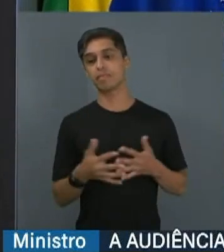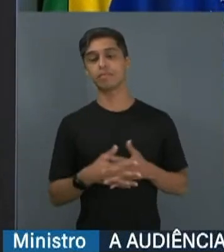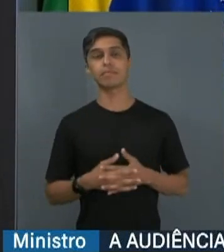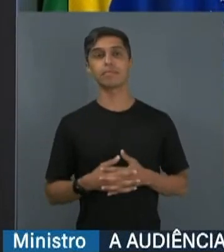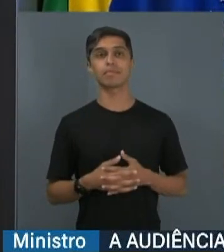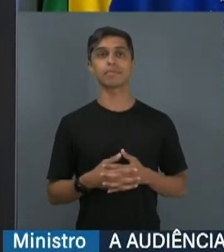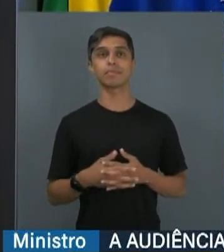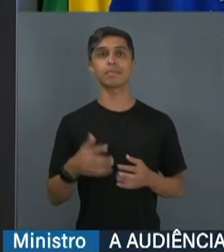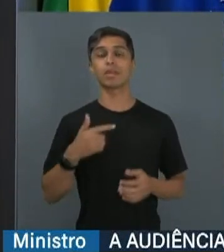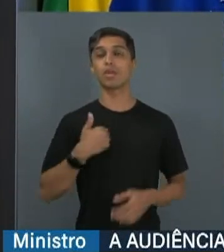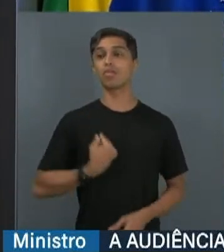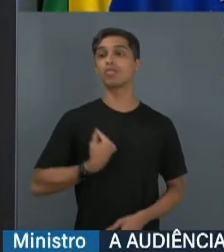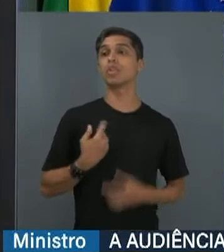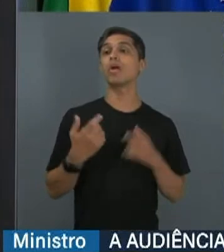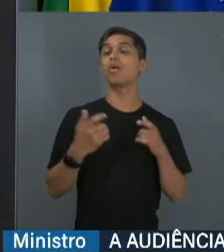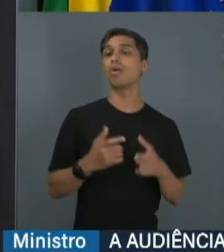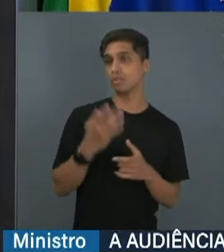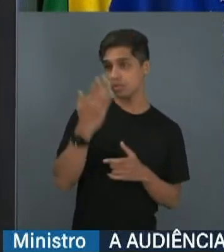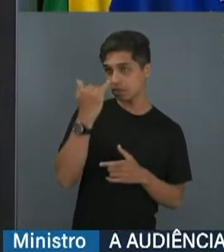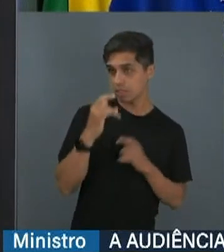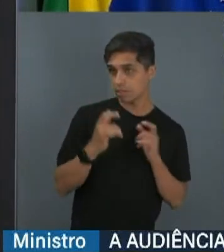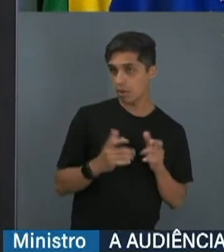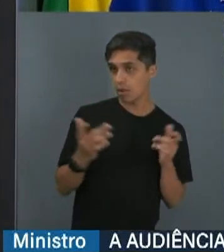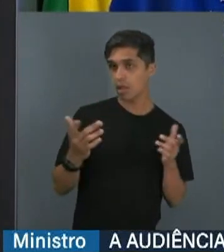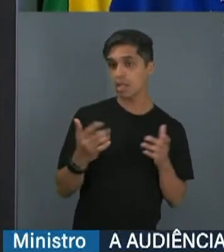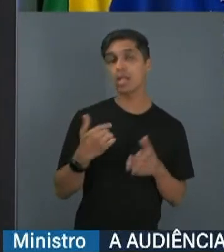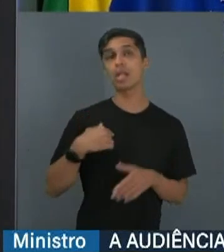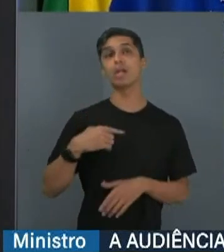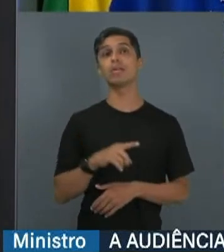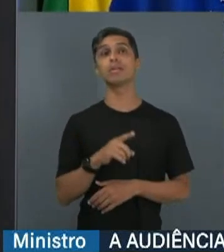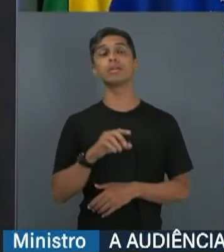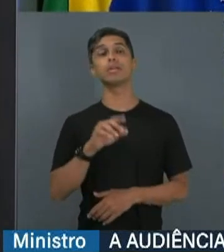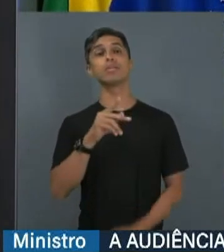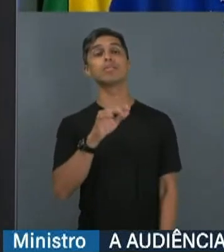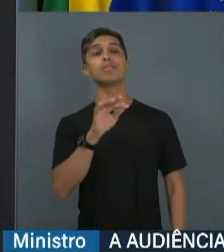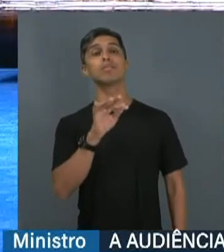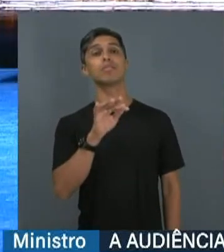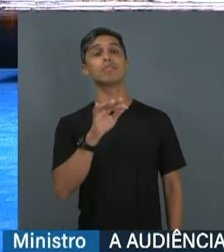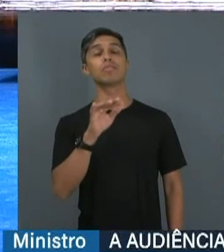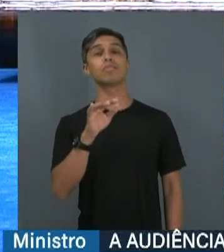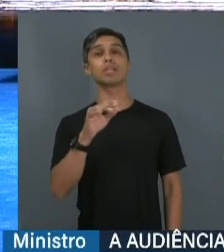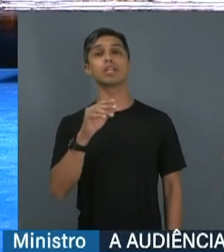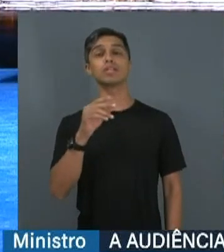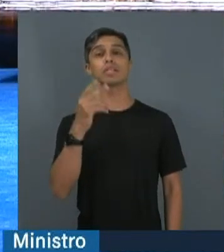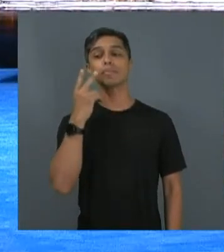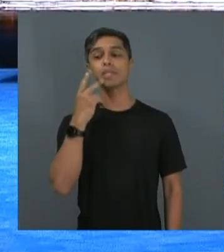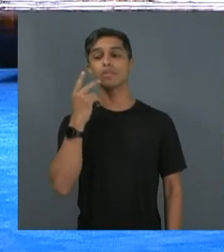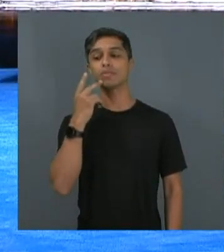sabe onde é que eu estava, presidente? Eu estava em Fortaleza ontem.